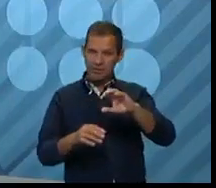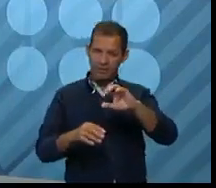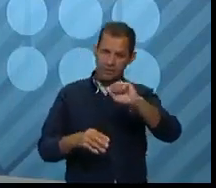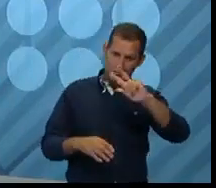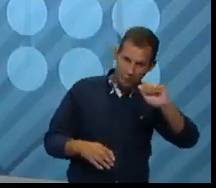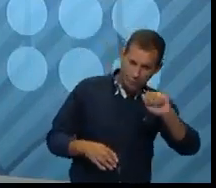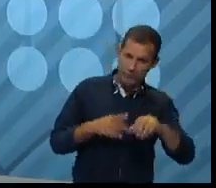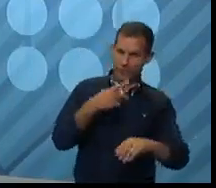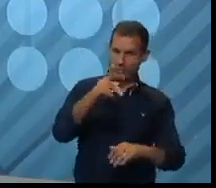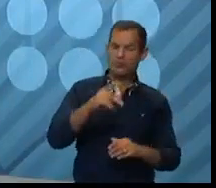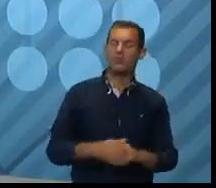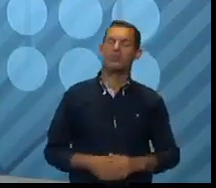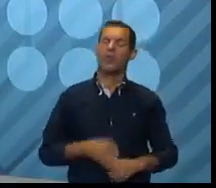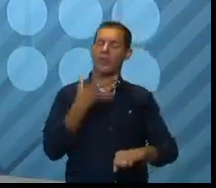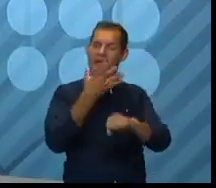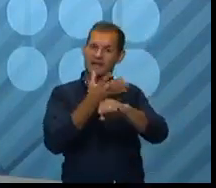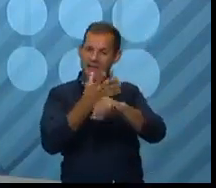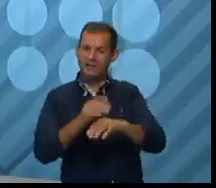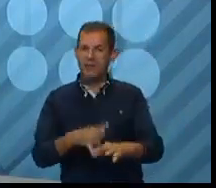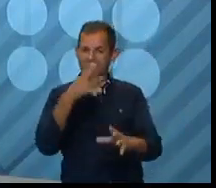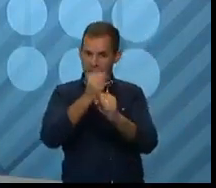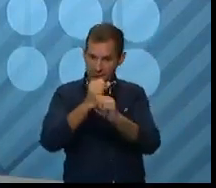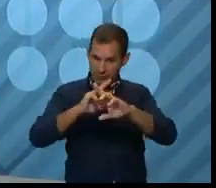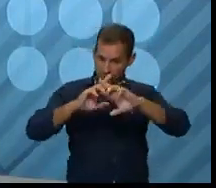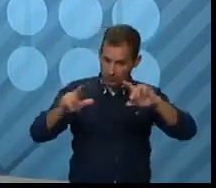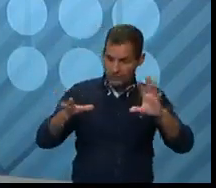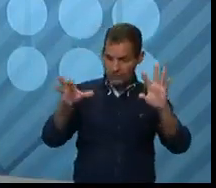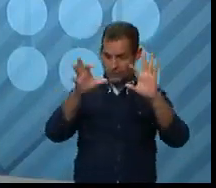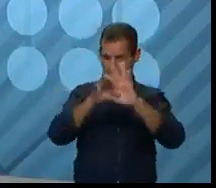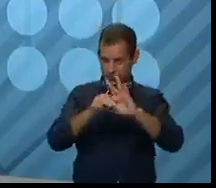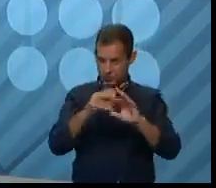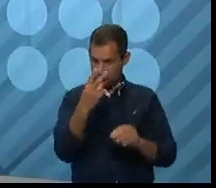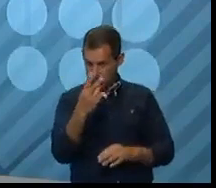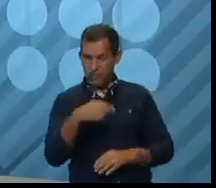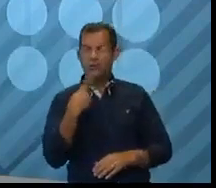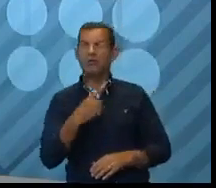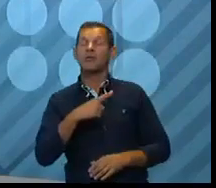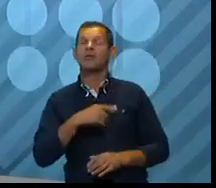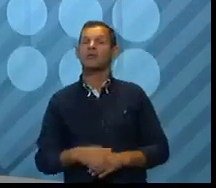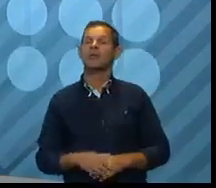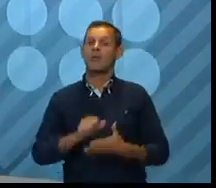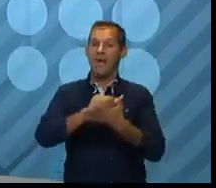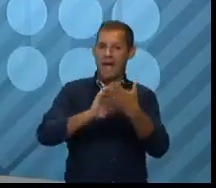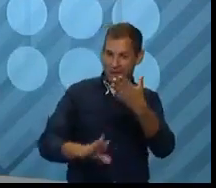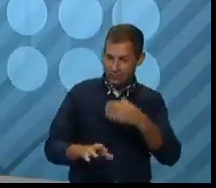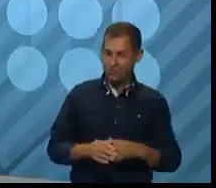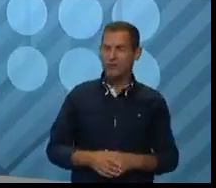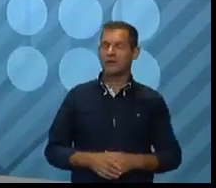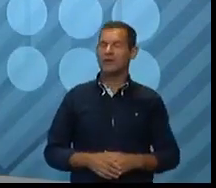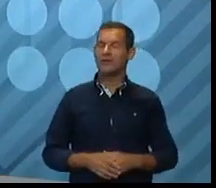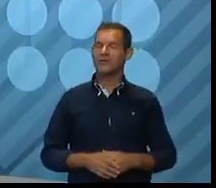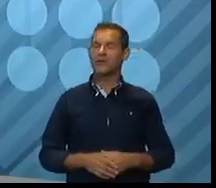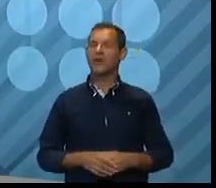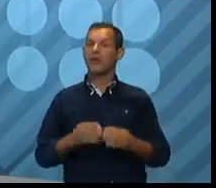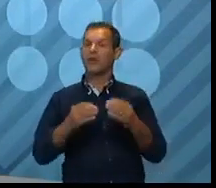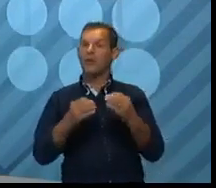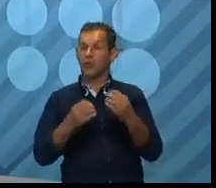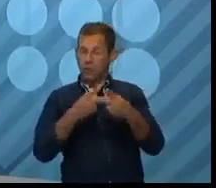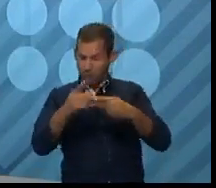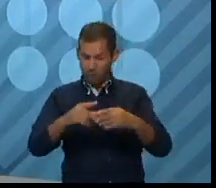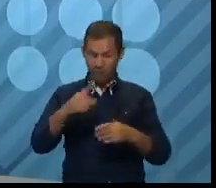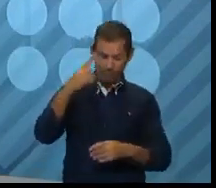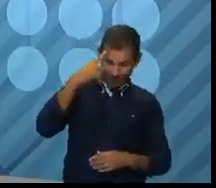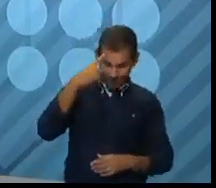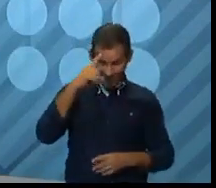ambiente de vocês da disciplina de Cálculo Diferencial e Integral 2. Então, nós temos exercícios a respeito disso. Como eu disse,